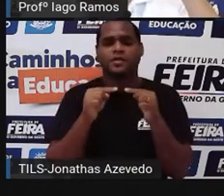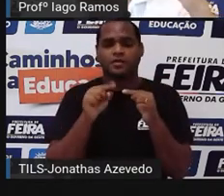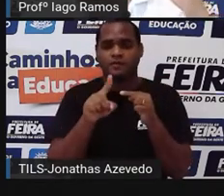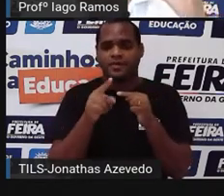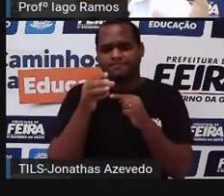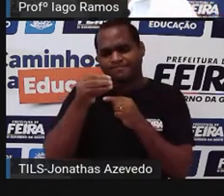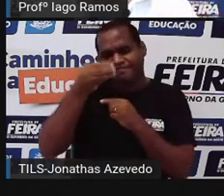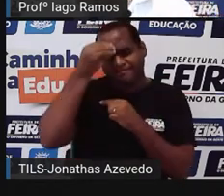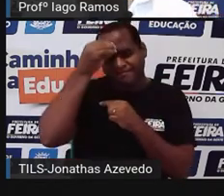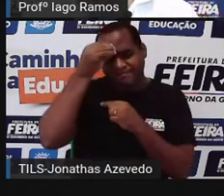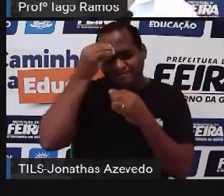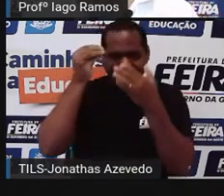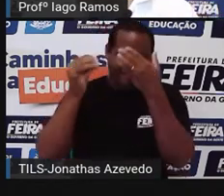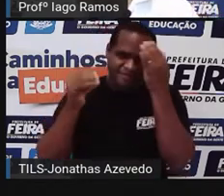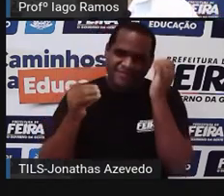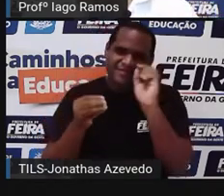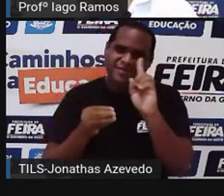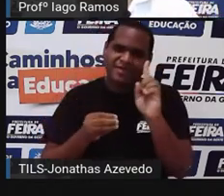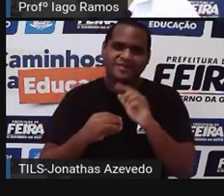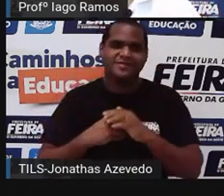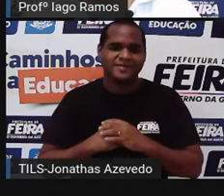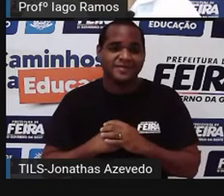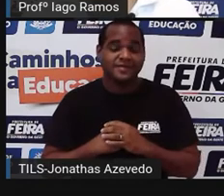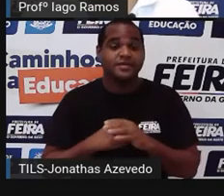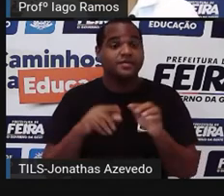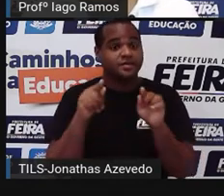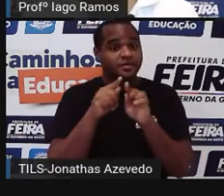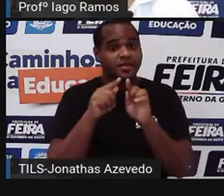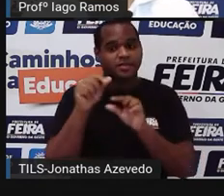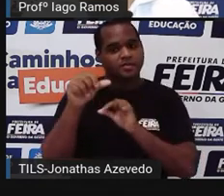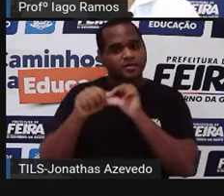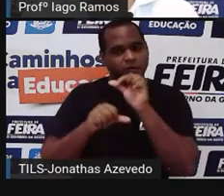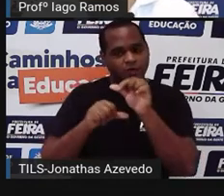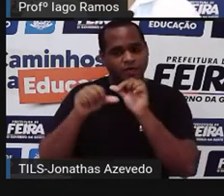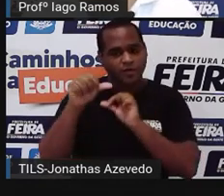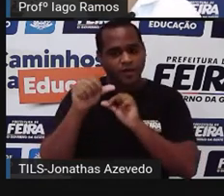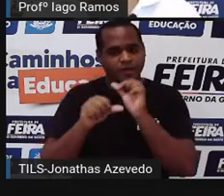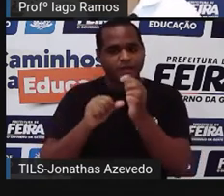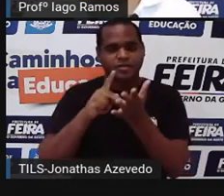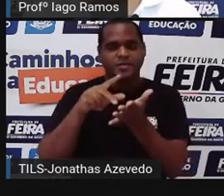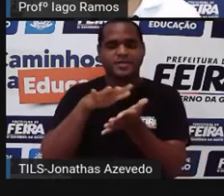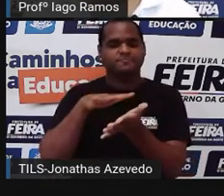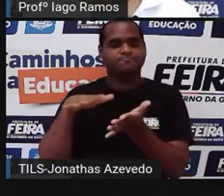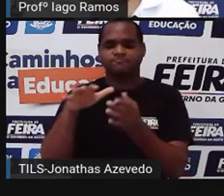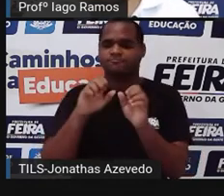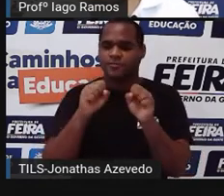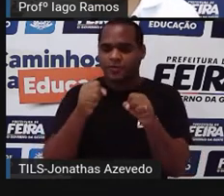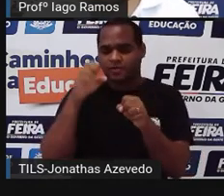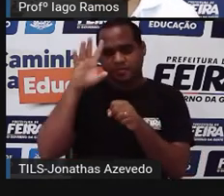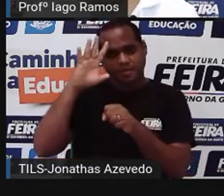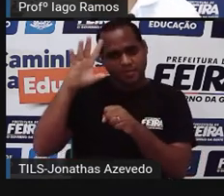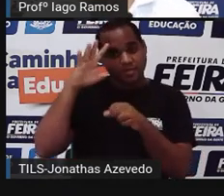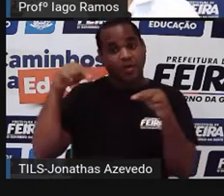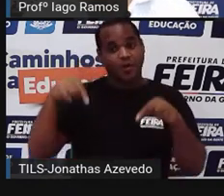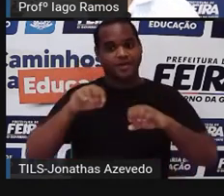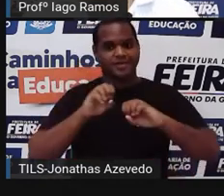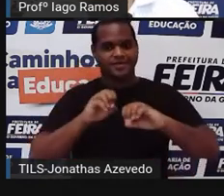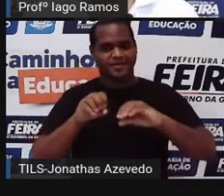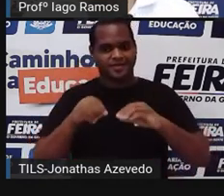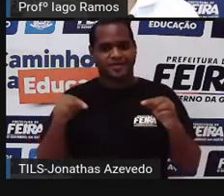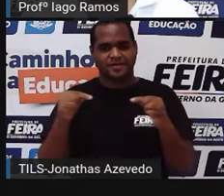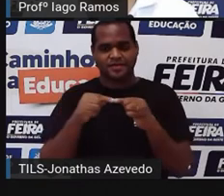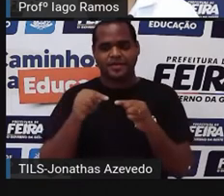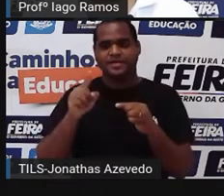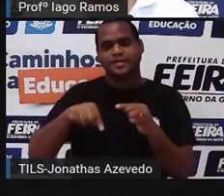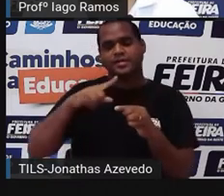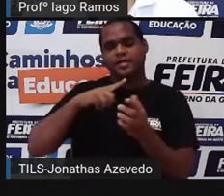você fique com isso na memória certo as transformações geométricas que a gente está pensando nessa aula são